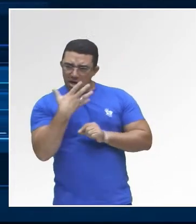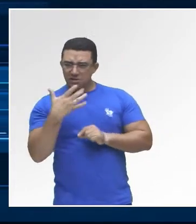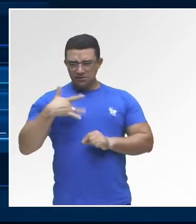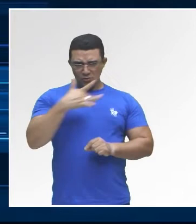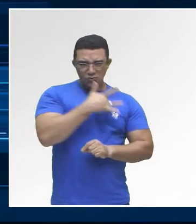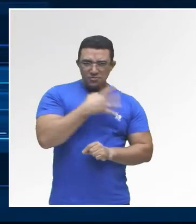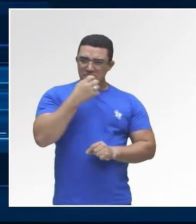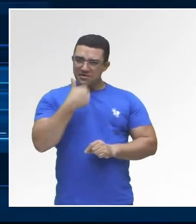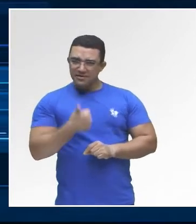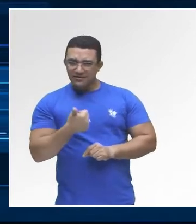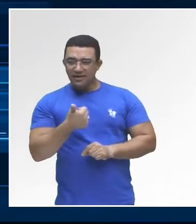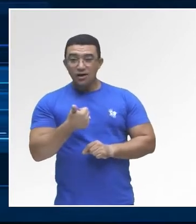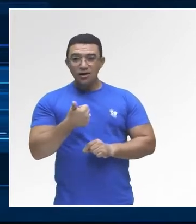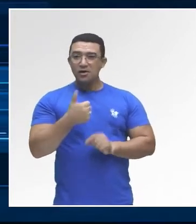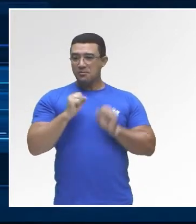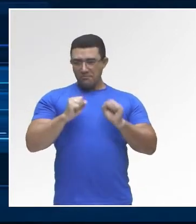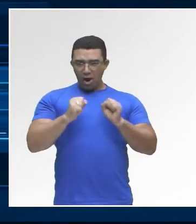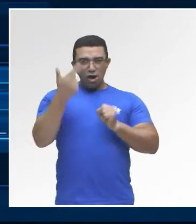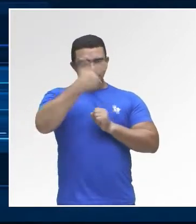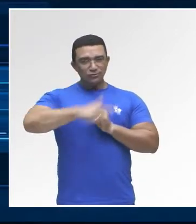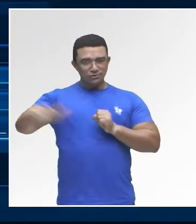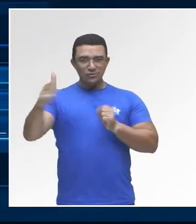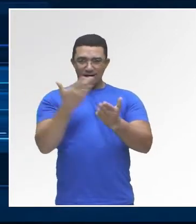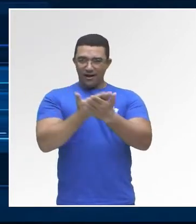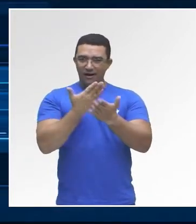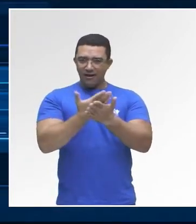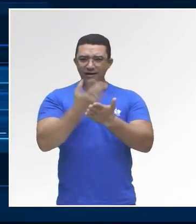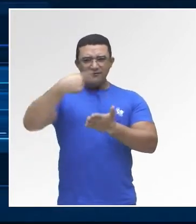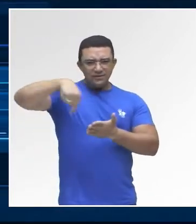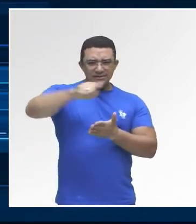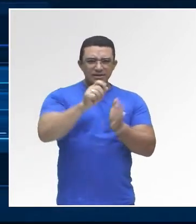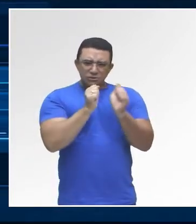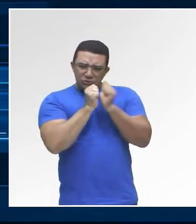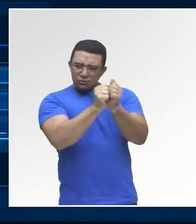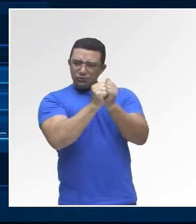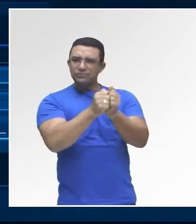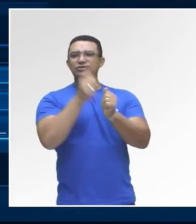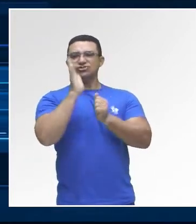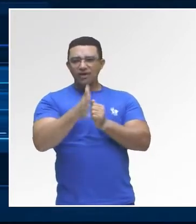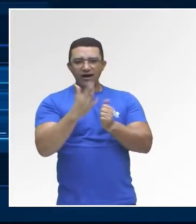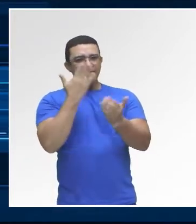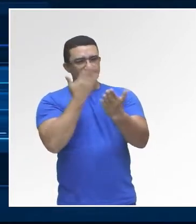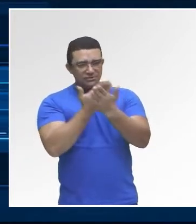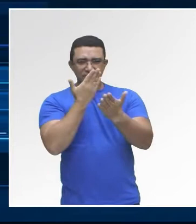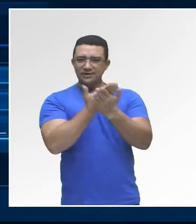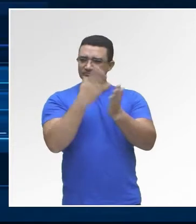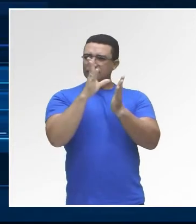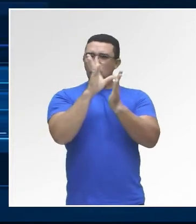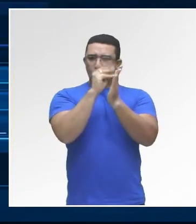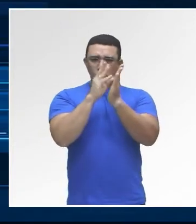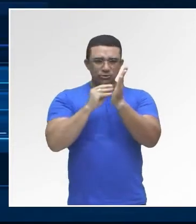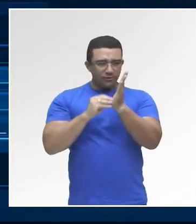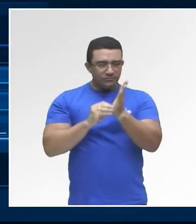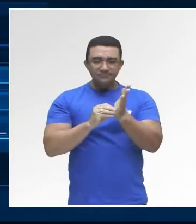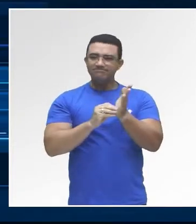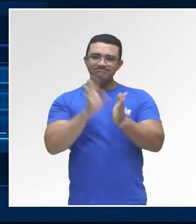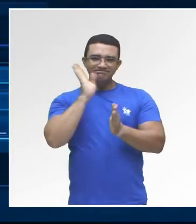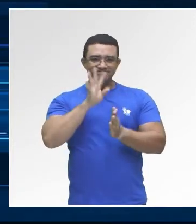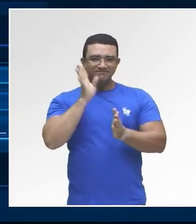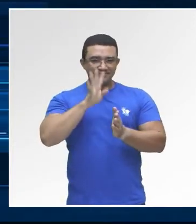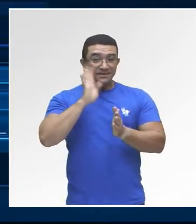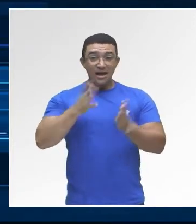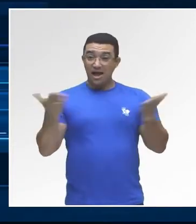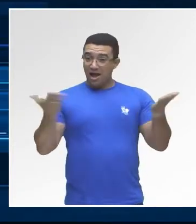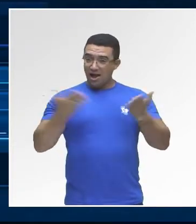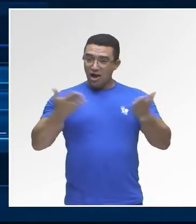nossa aula? Bom, vocês já viram bastante coisa com a Teacher Cris, não foi? Um conteúdo bastante interessante, certo? E agora nós